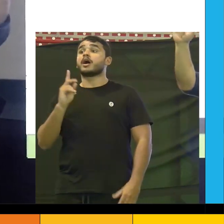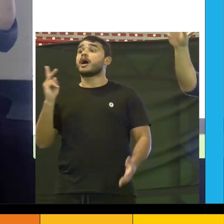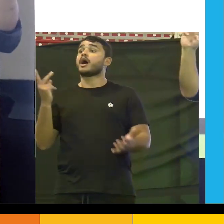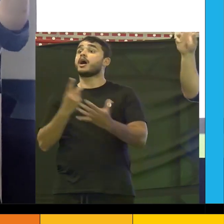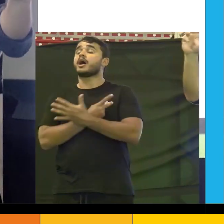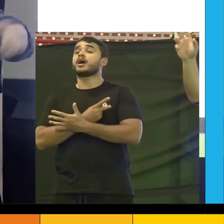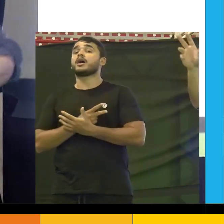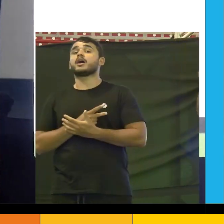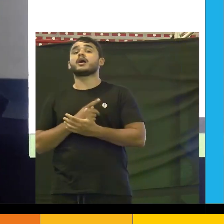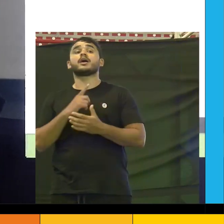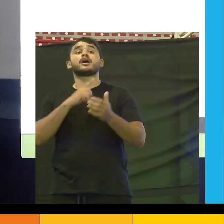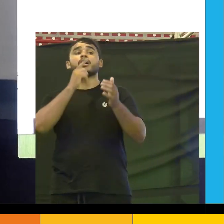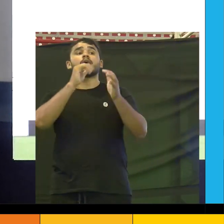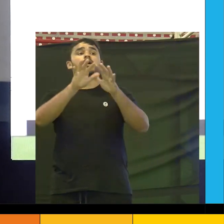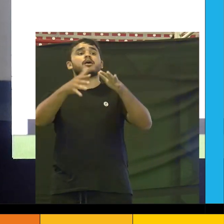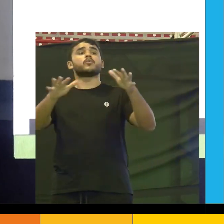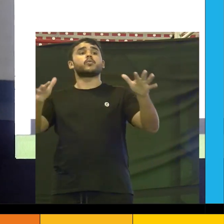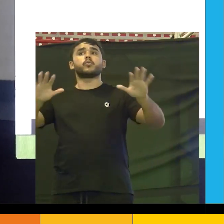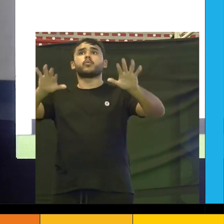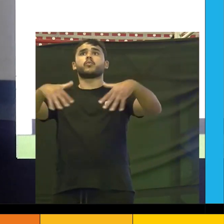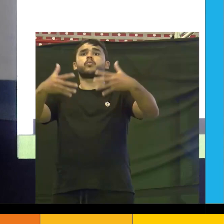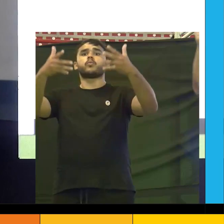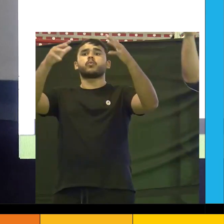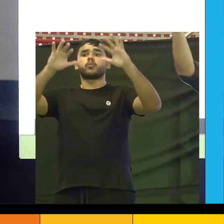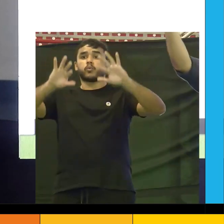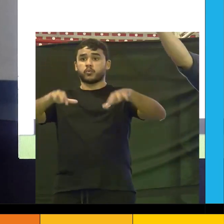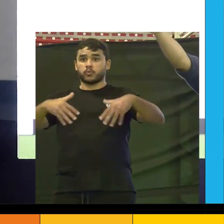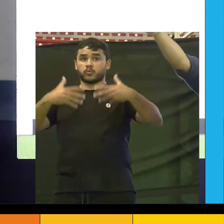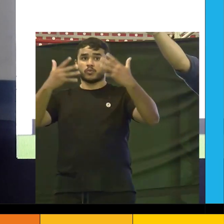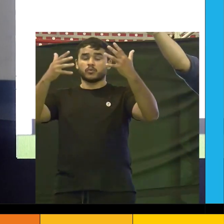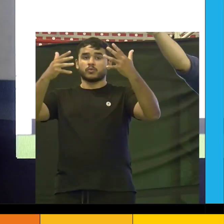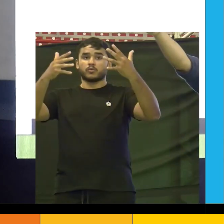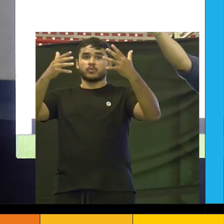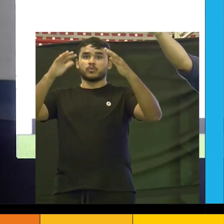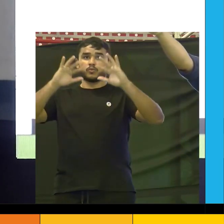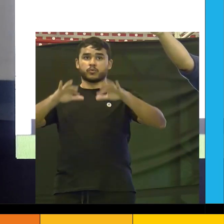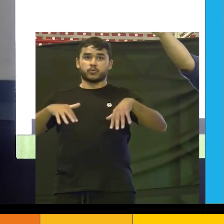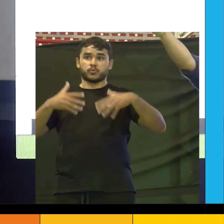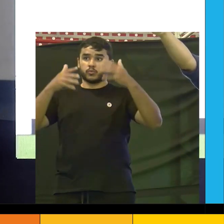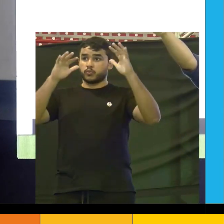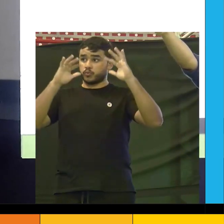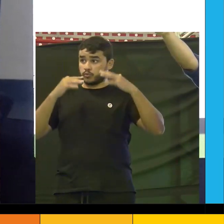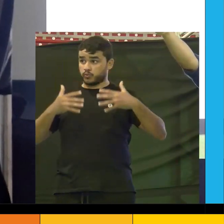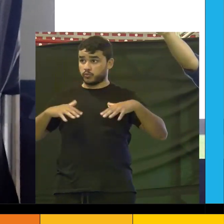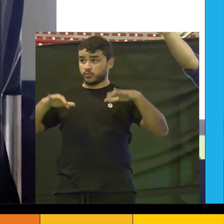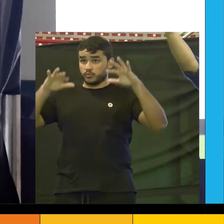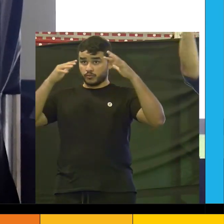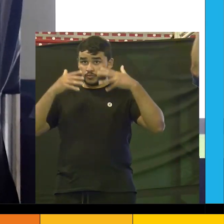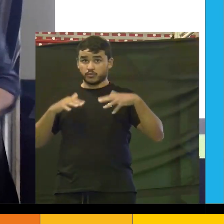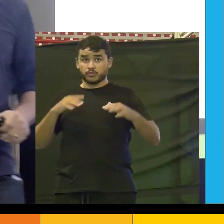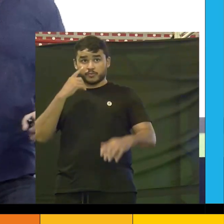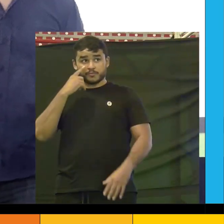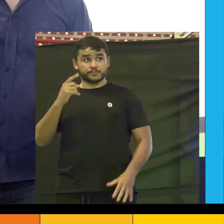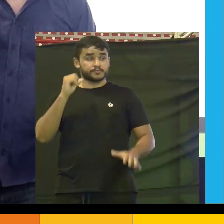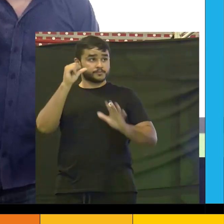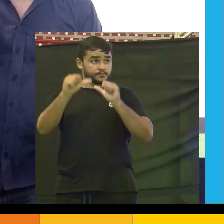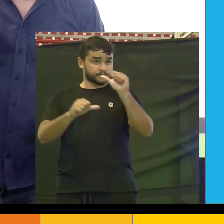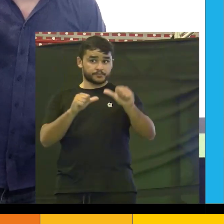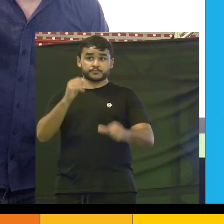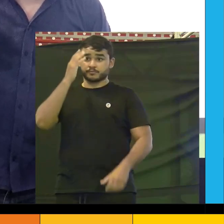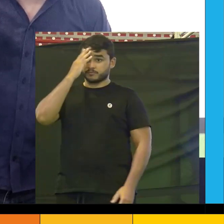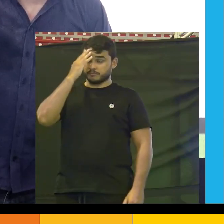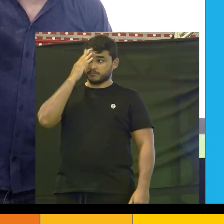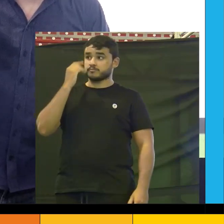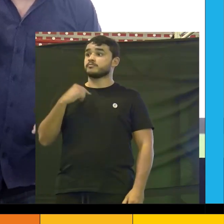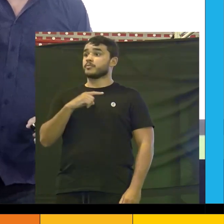Que fenômeno ondulatório é esse? Velocidade modificada, alterada, comprimento de